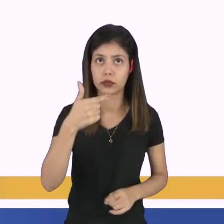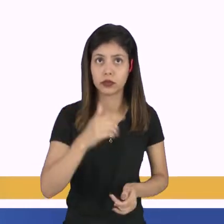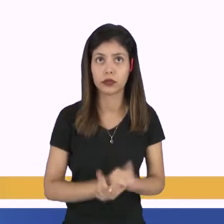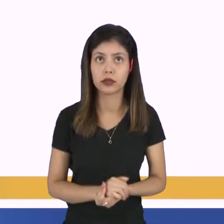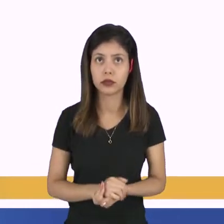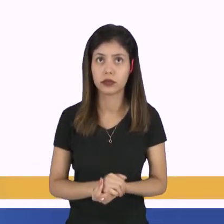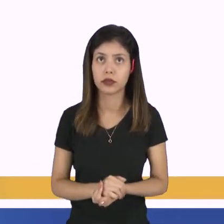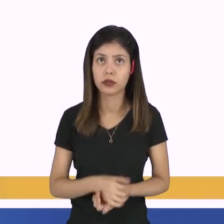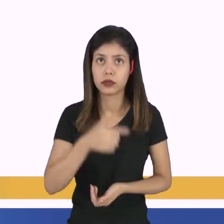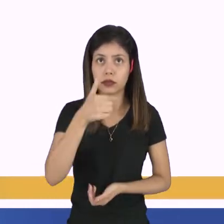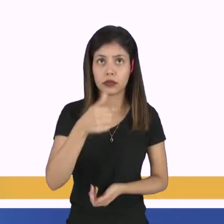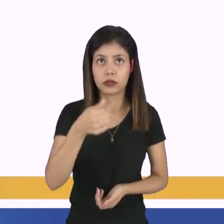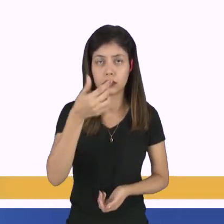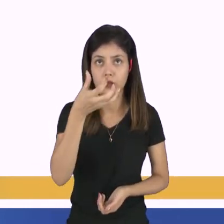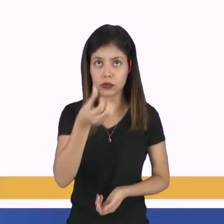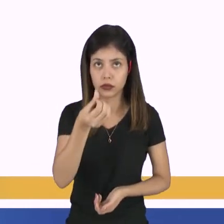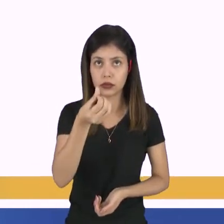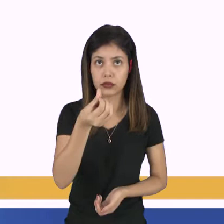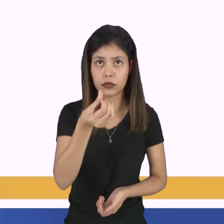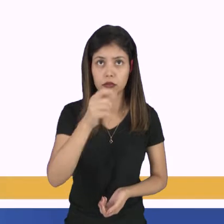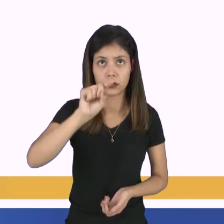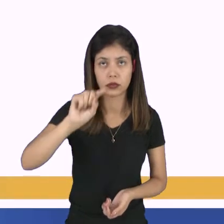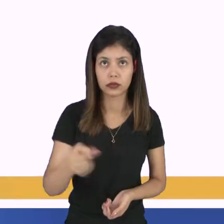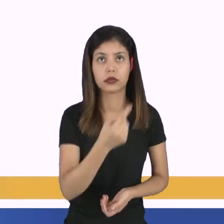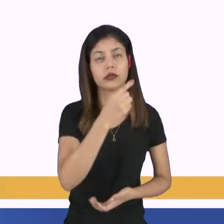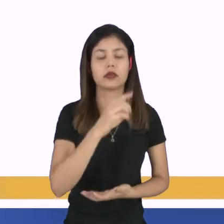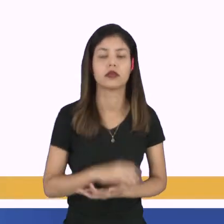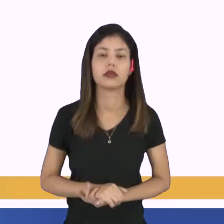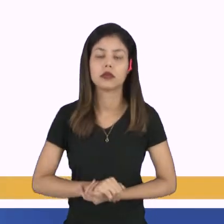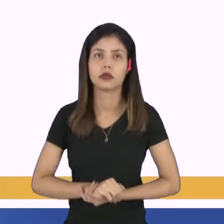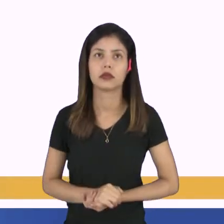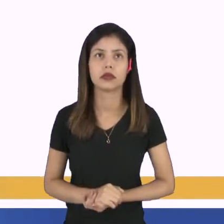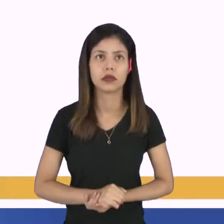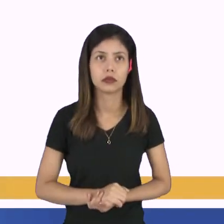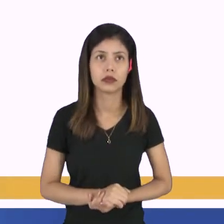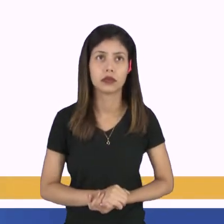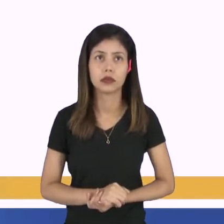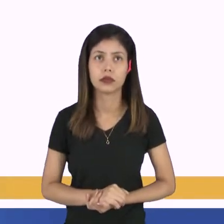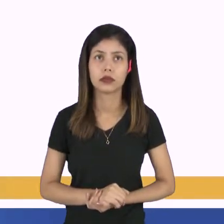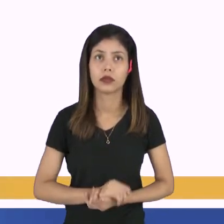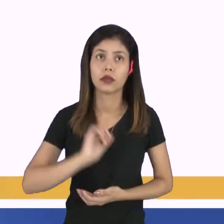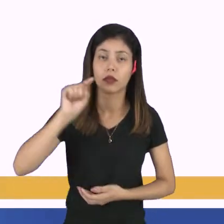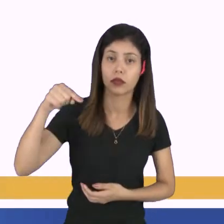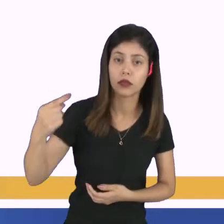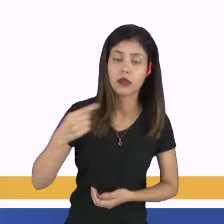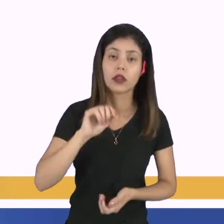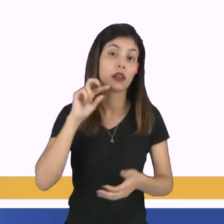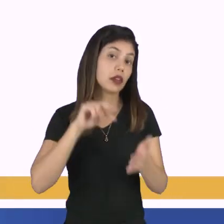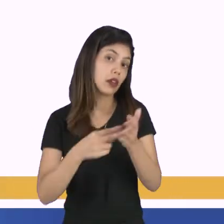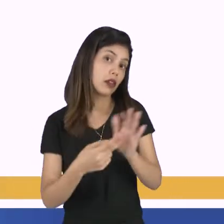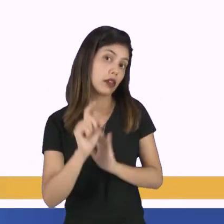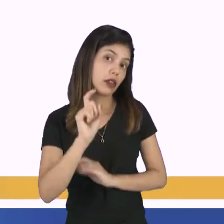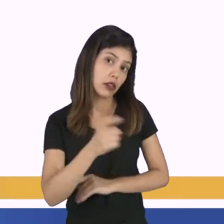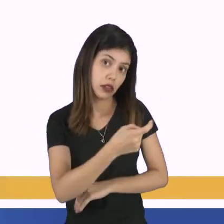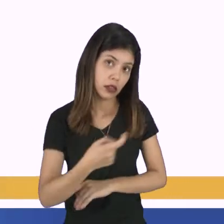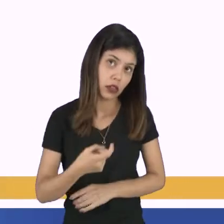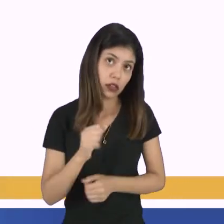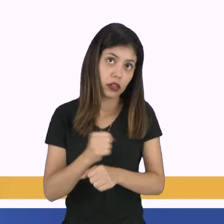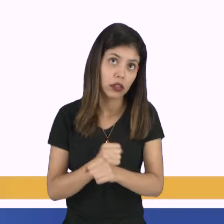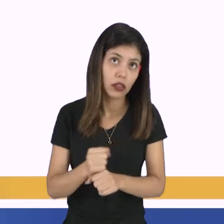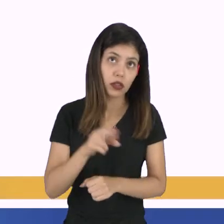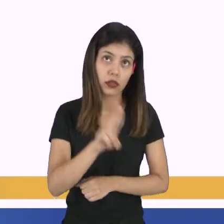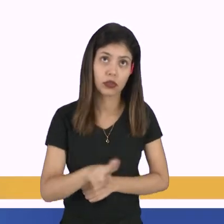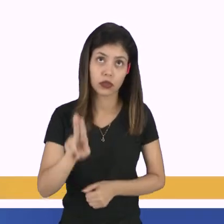que daria 80 mil menos 4 mil e daria 76 mil reais. Isso quer dizer que após X anos